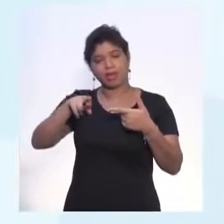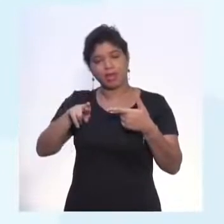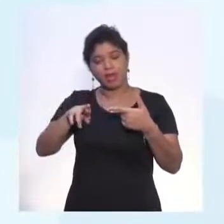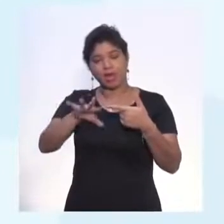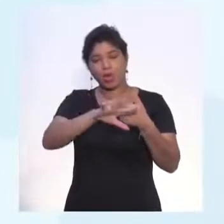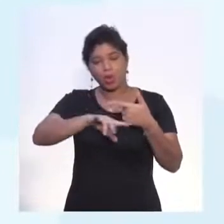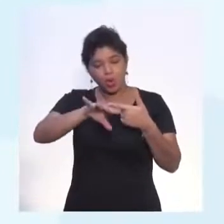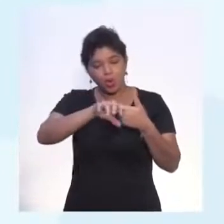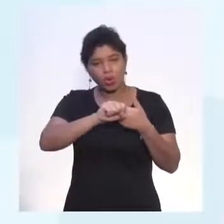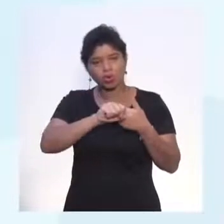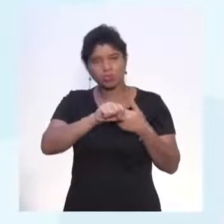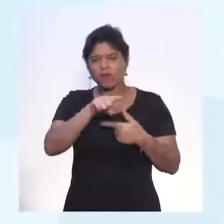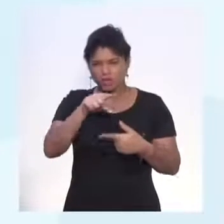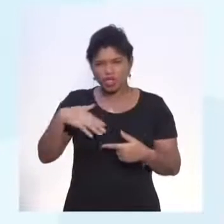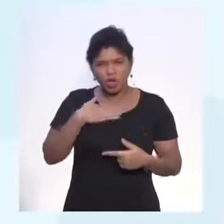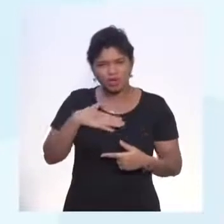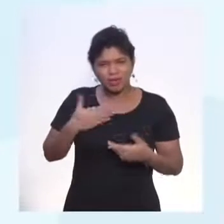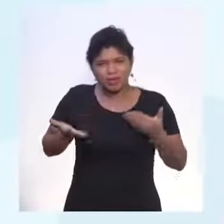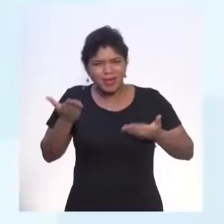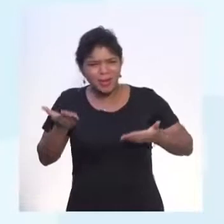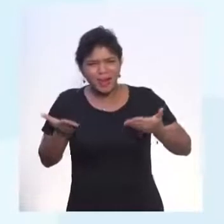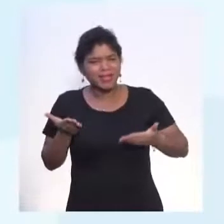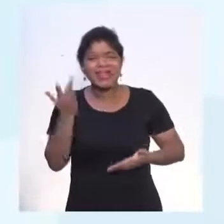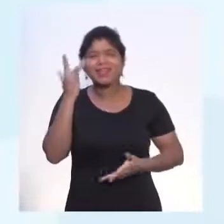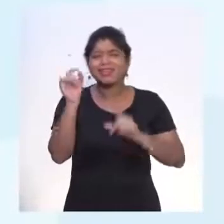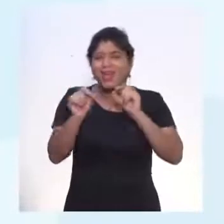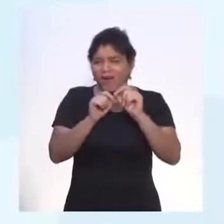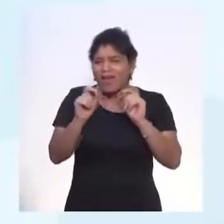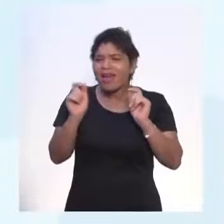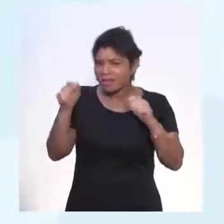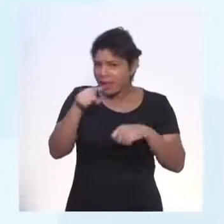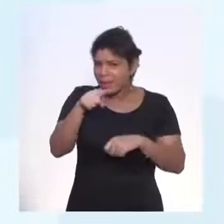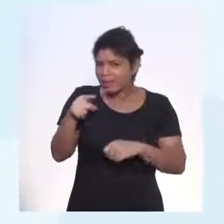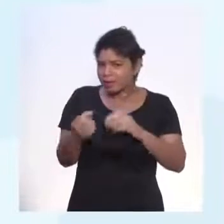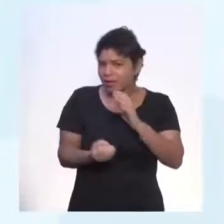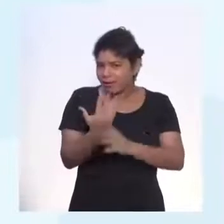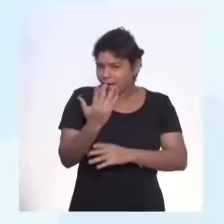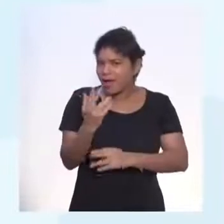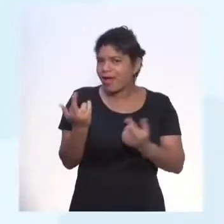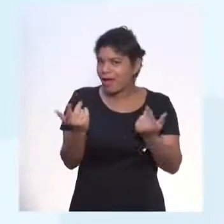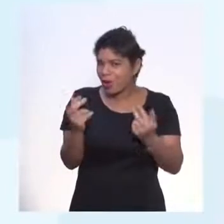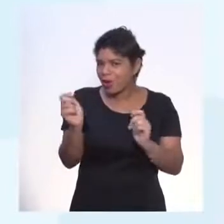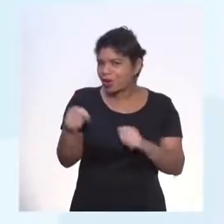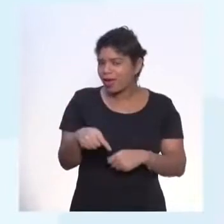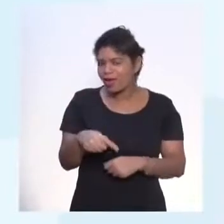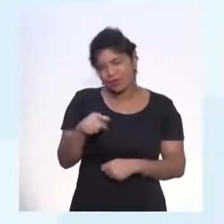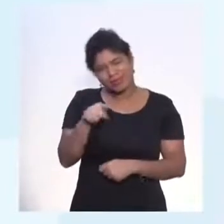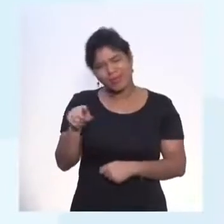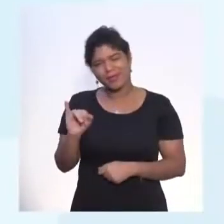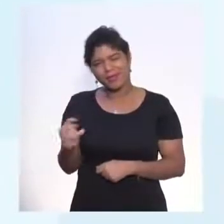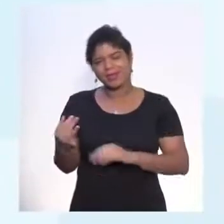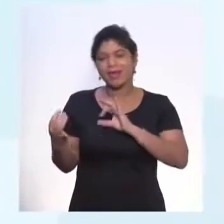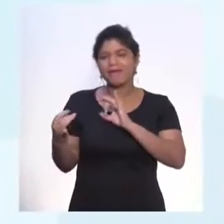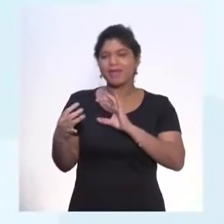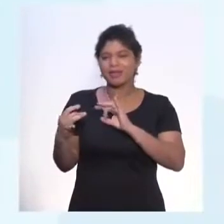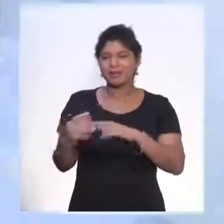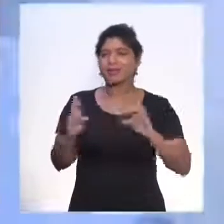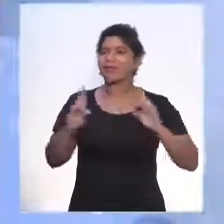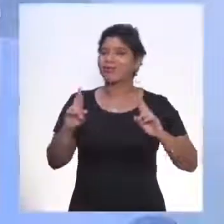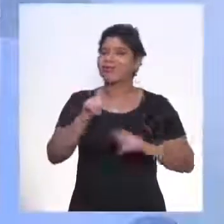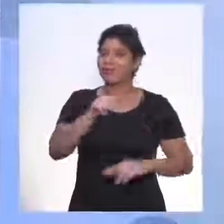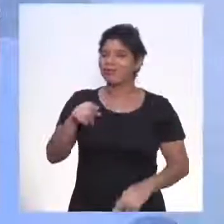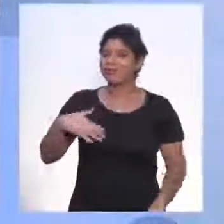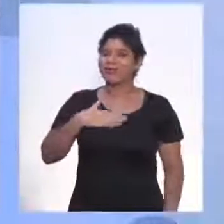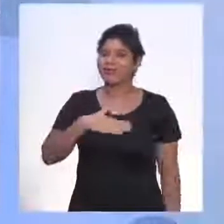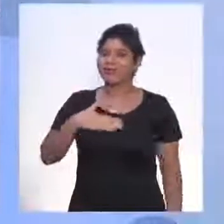da balança? Não gostaram? O que vocês acharam? Dá para fazer? Não dá? Deixem seu feedback, coloquem lá. Espero que vocês tenham